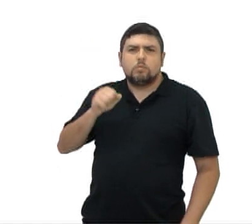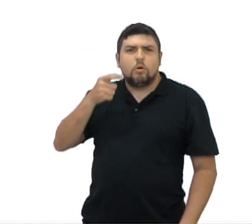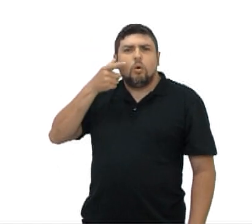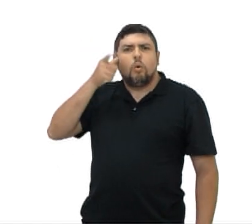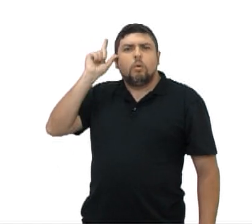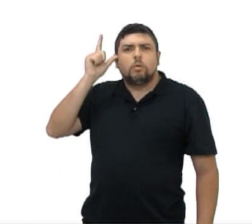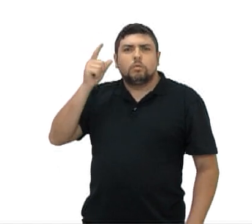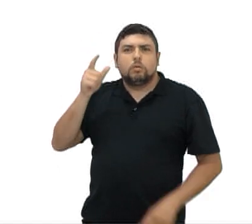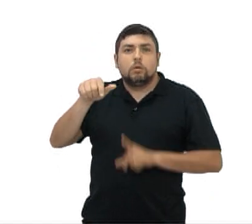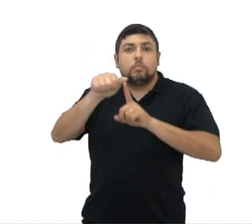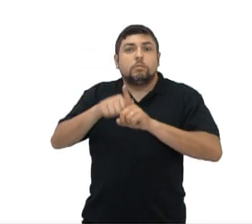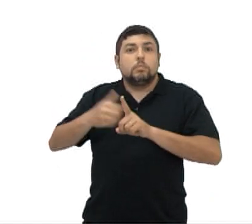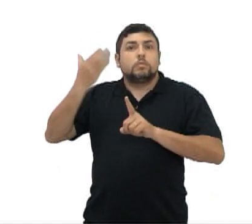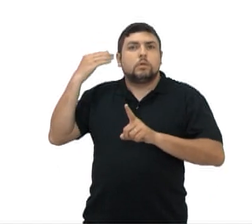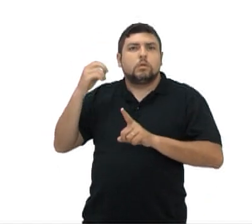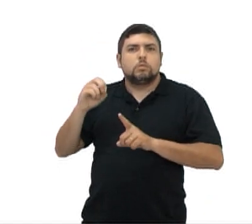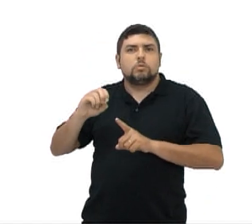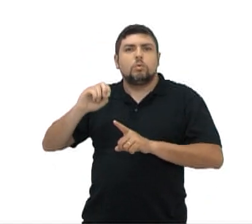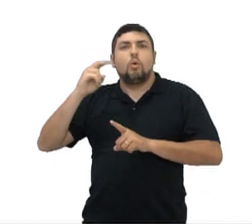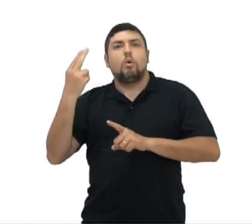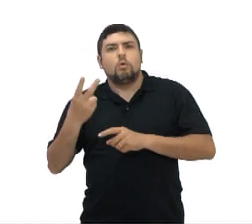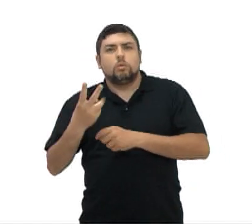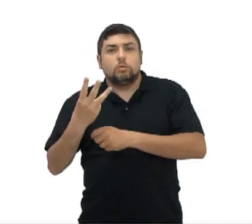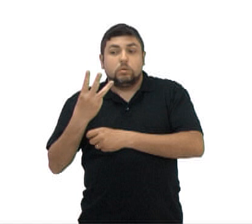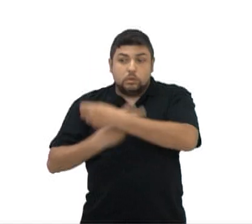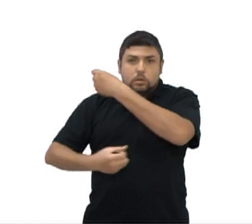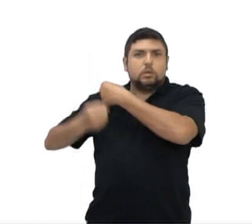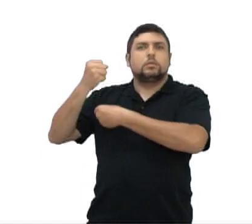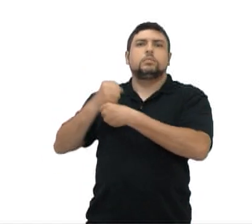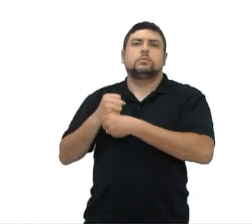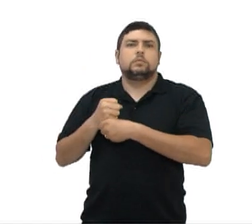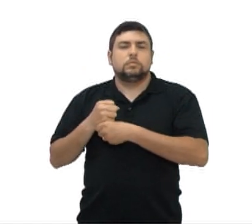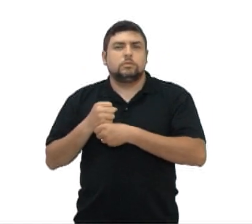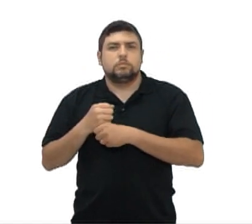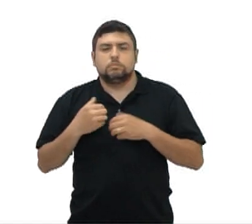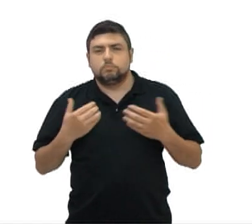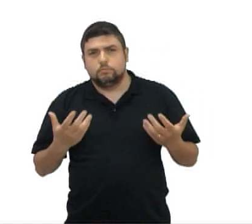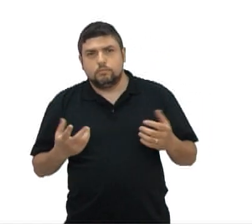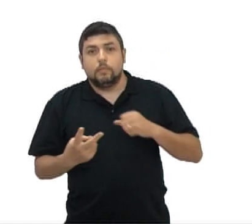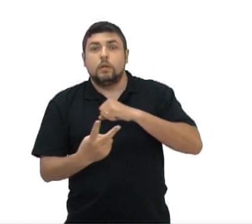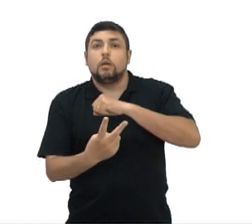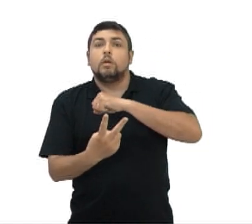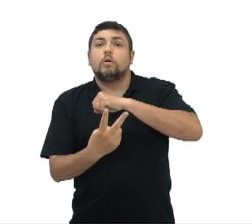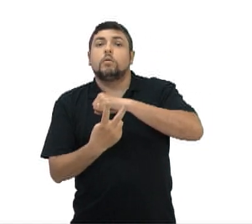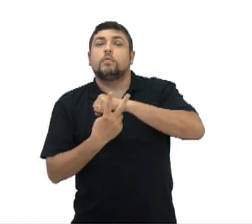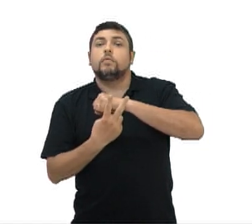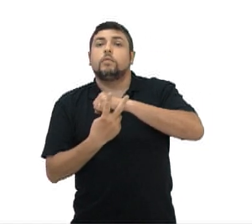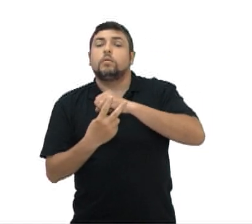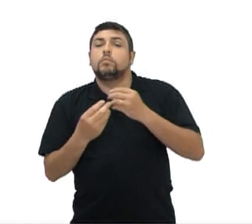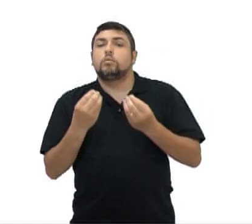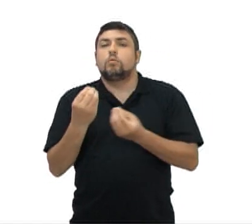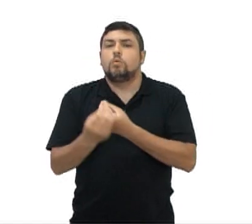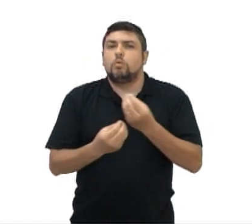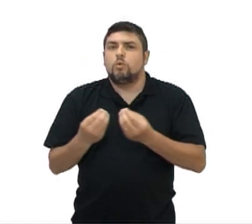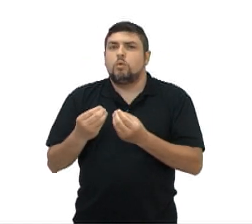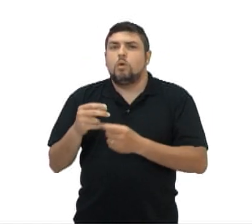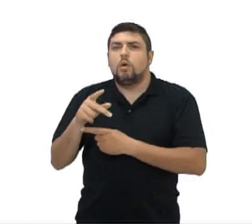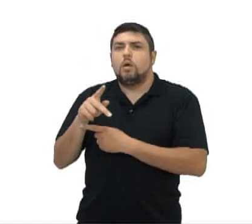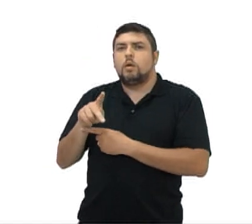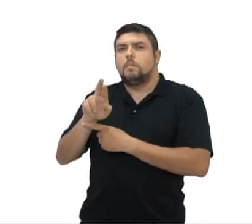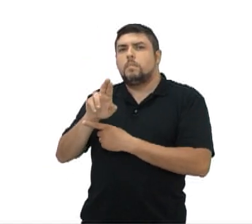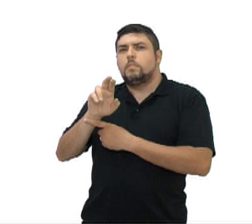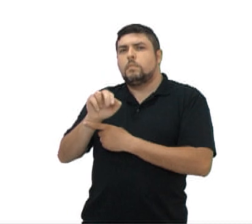3 anos, contanto que seja no passado. Para isso, os verbos devem ser empregados no pretérito, né, quando as